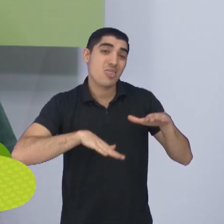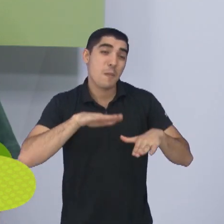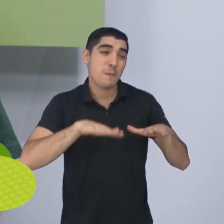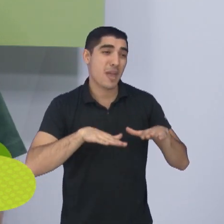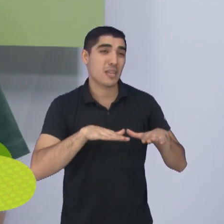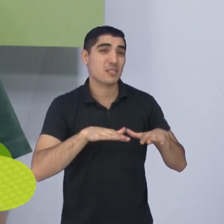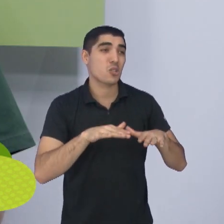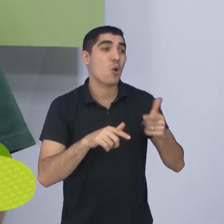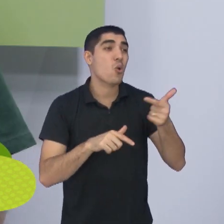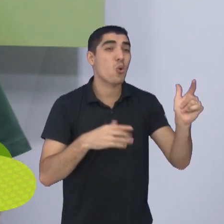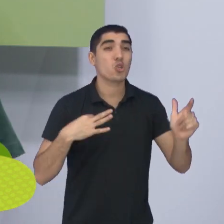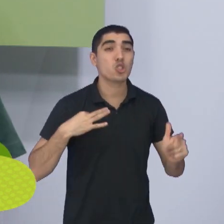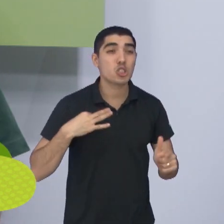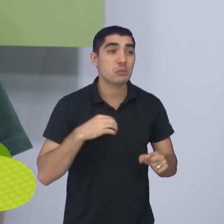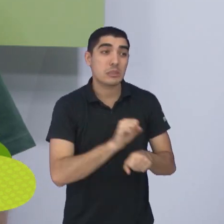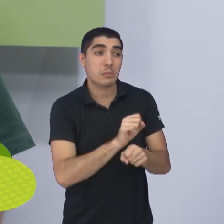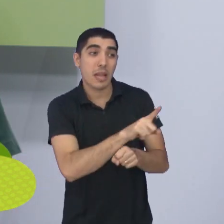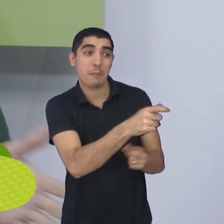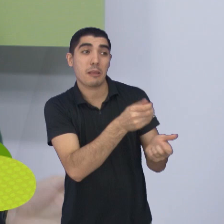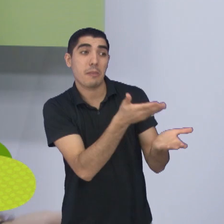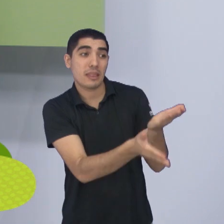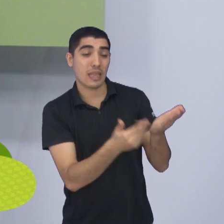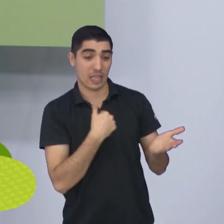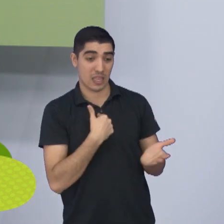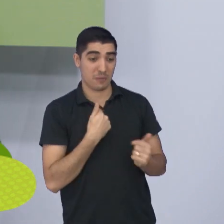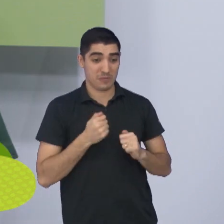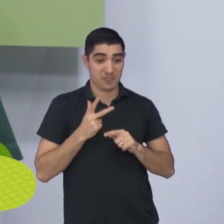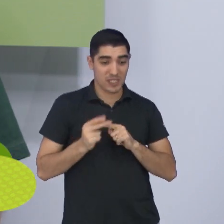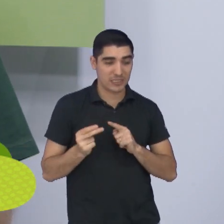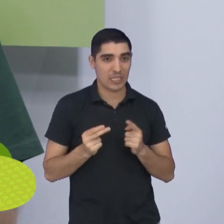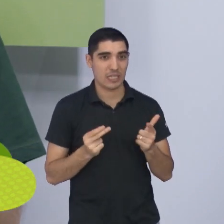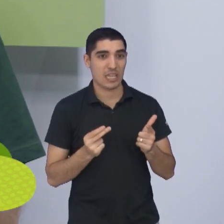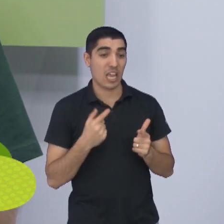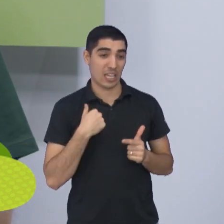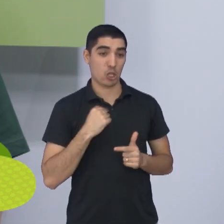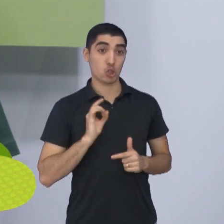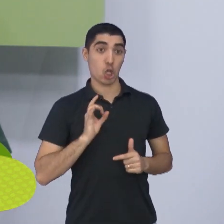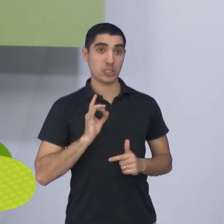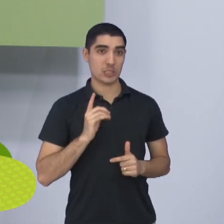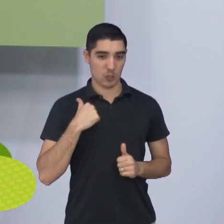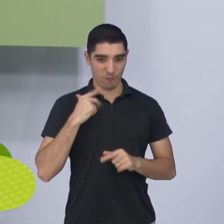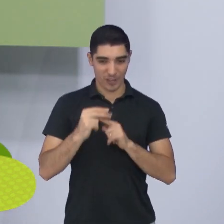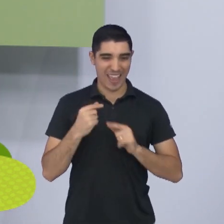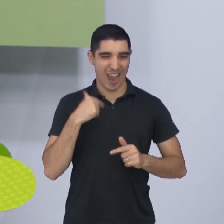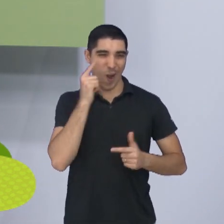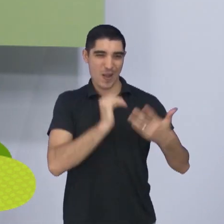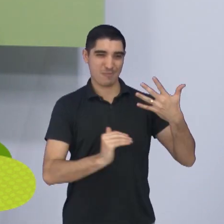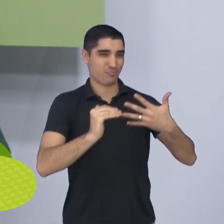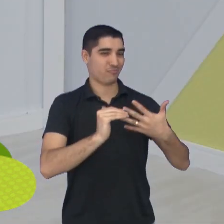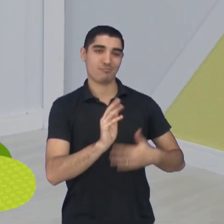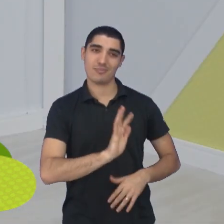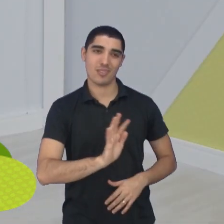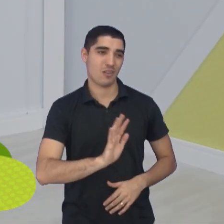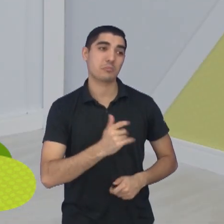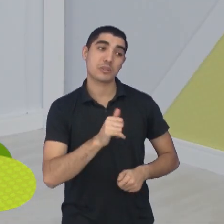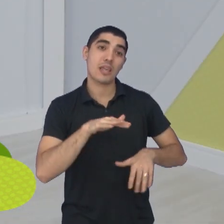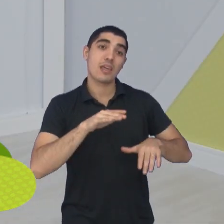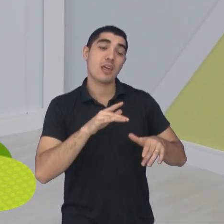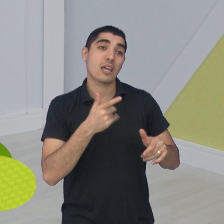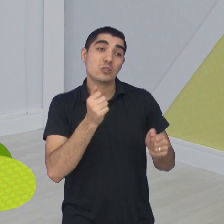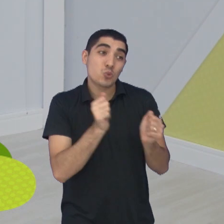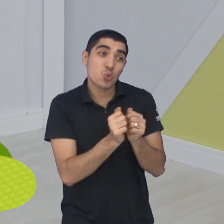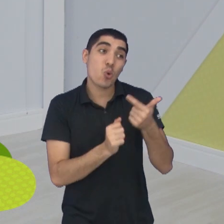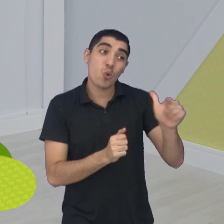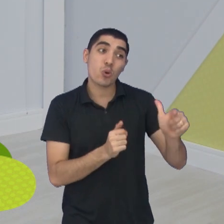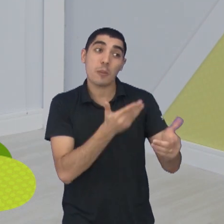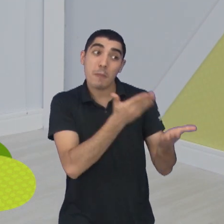bem complicado também. É o que o São José precisa, não depende mais das próprias pernas para se manter na Série A2. Pois é, uma pena, mas é a realidade hoje